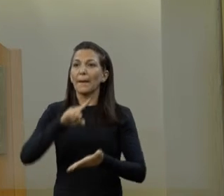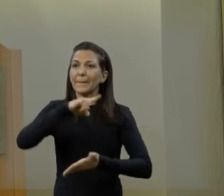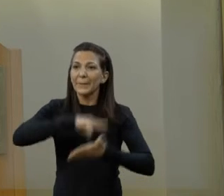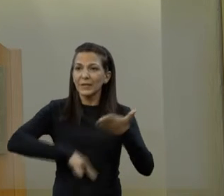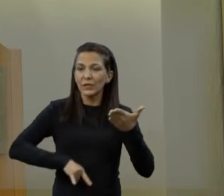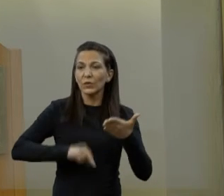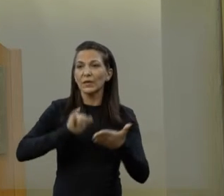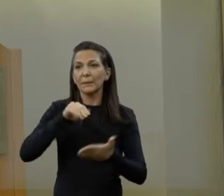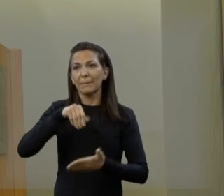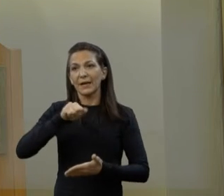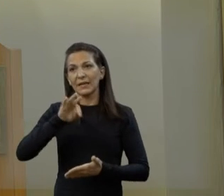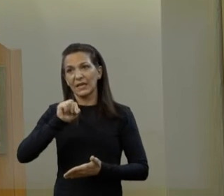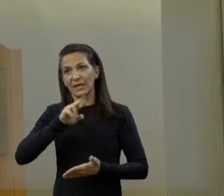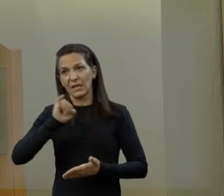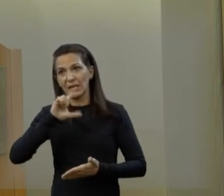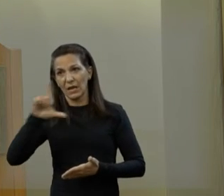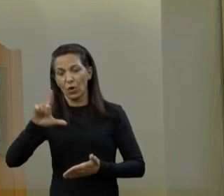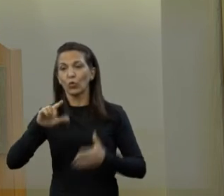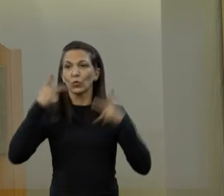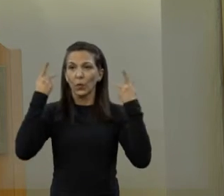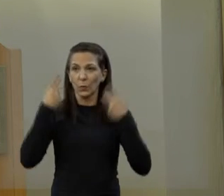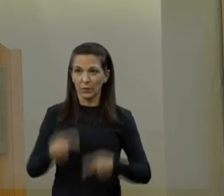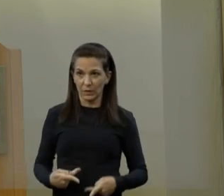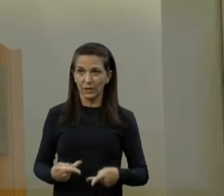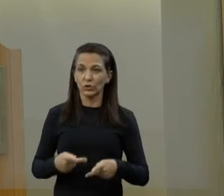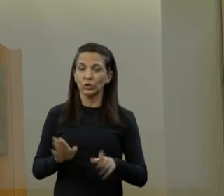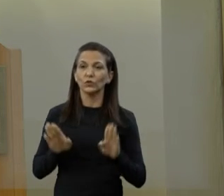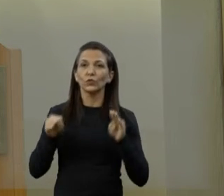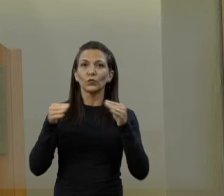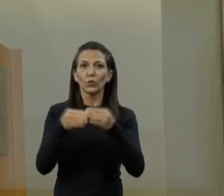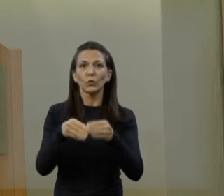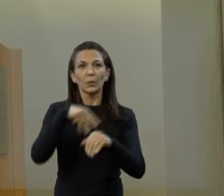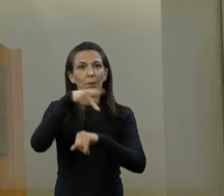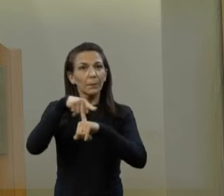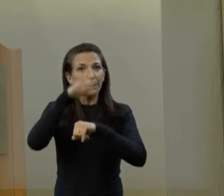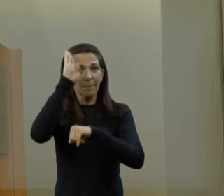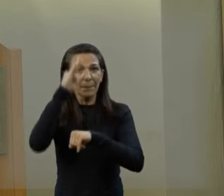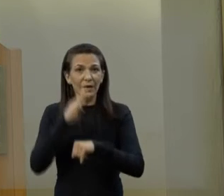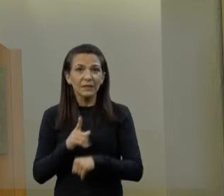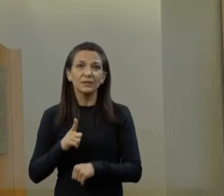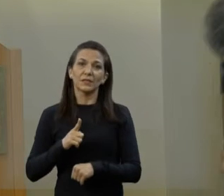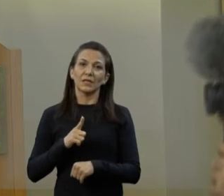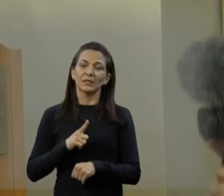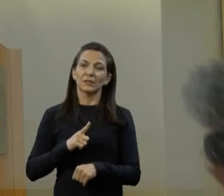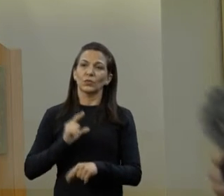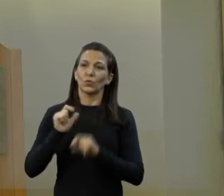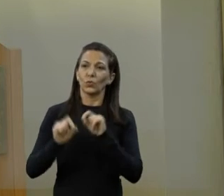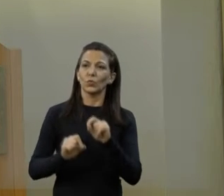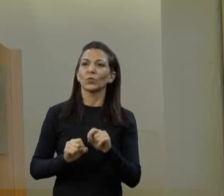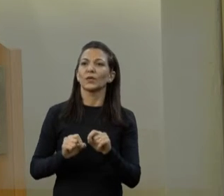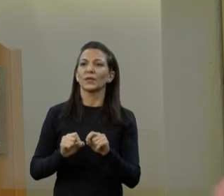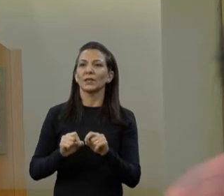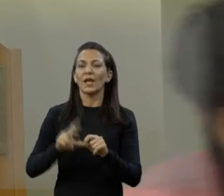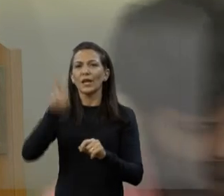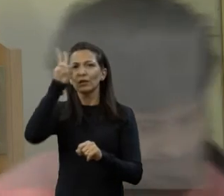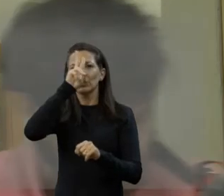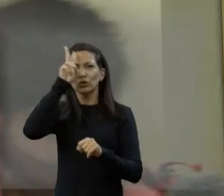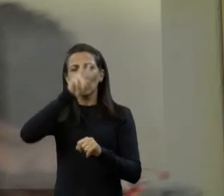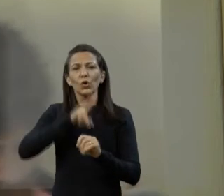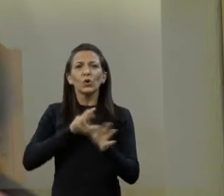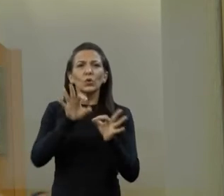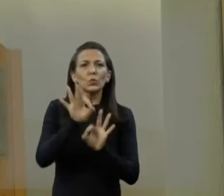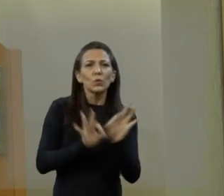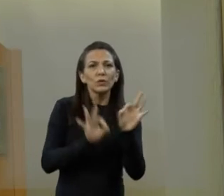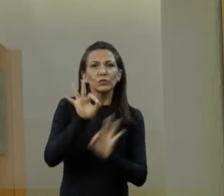imaterial da humanidade patrimônio exclusivo deste país para fazer a reparação histórica